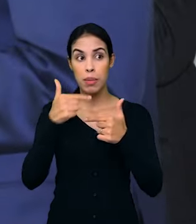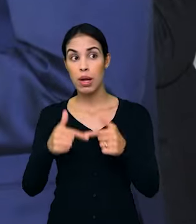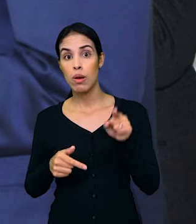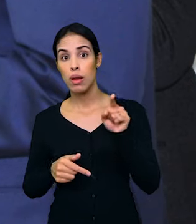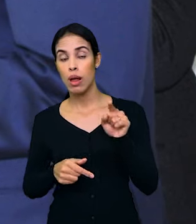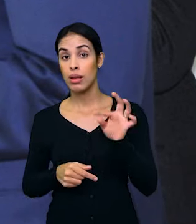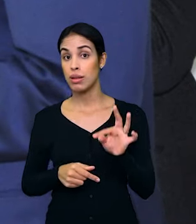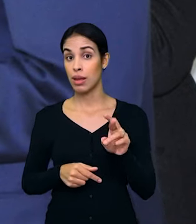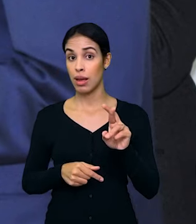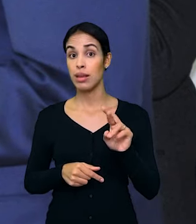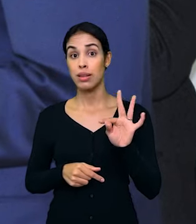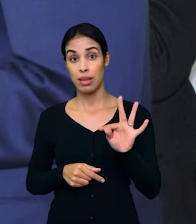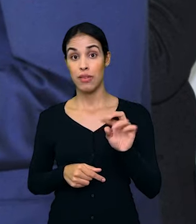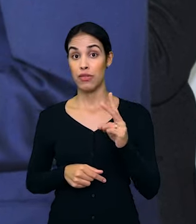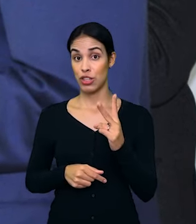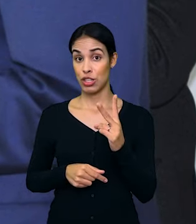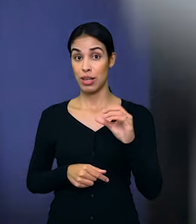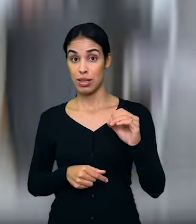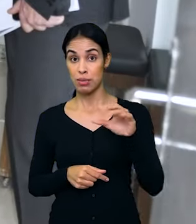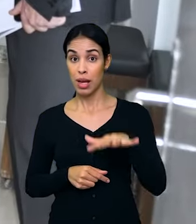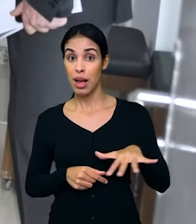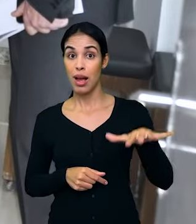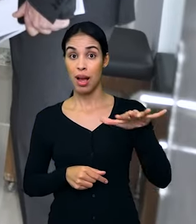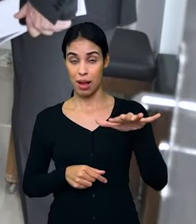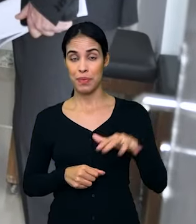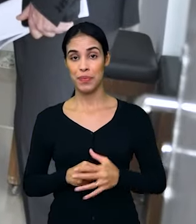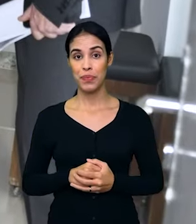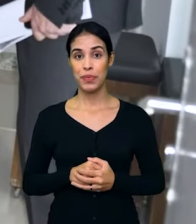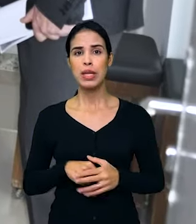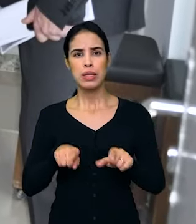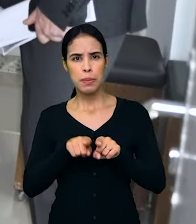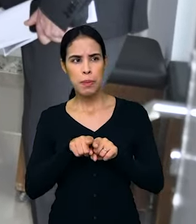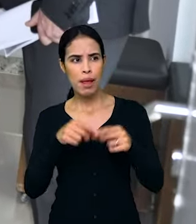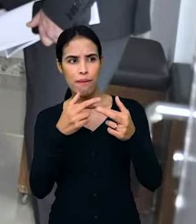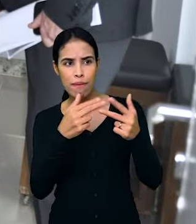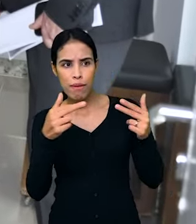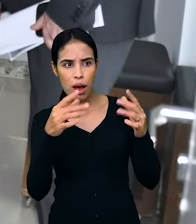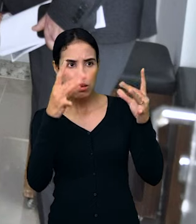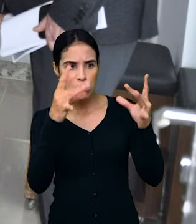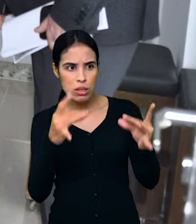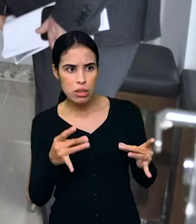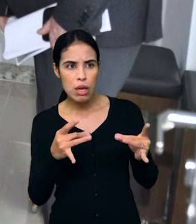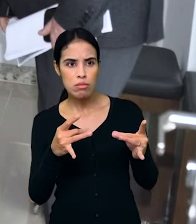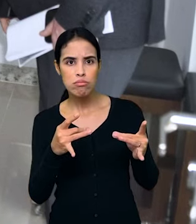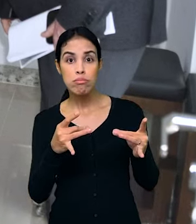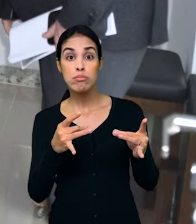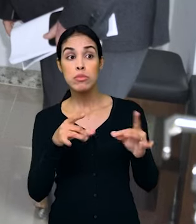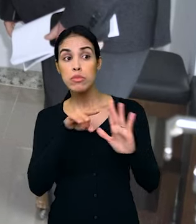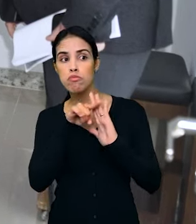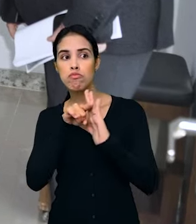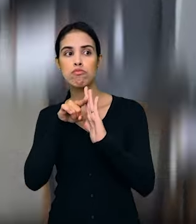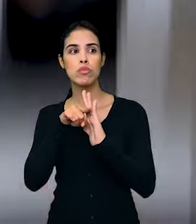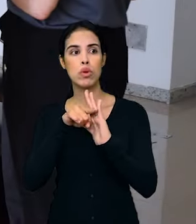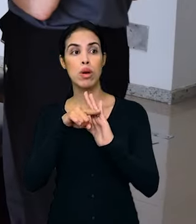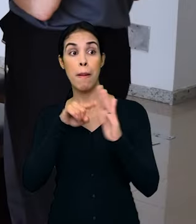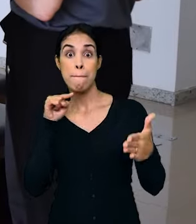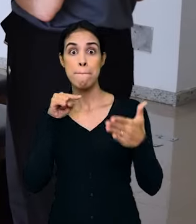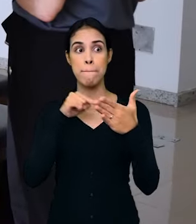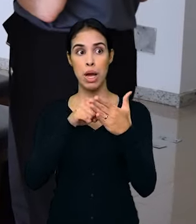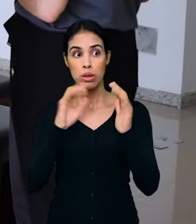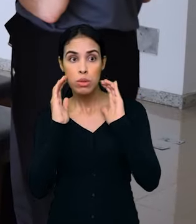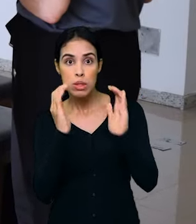realizadas pelo Tribunal Regional do Trabalho da 20ª Região em Sergipe. Entre outros aspectos, foram verificados o cumprimento